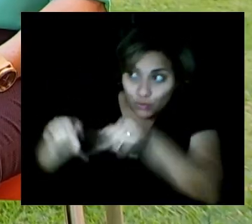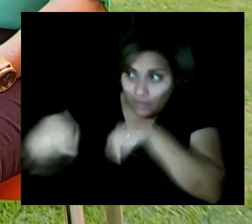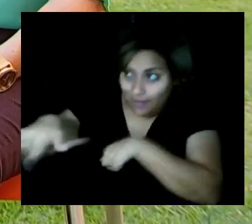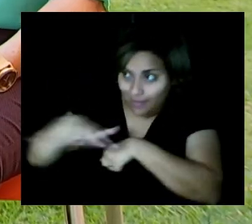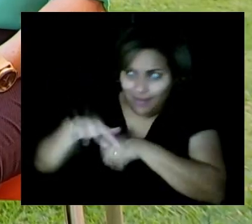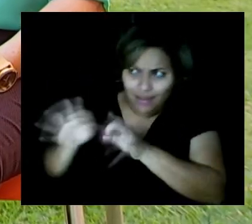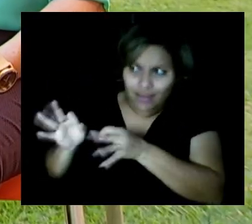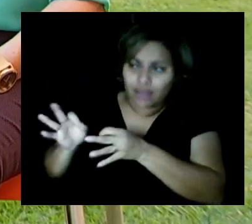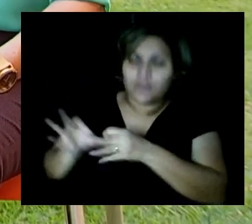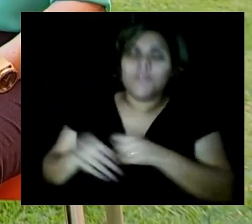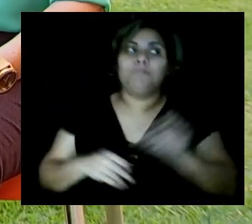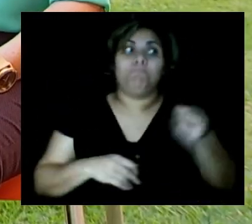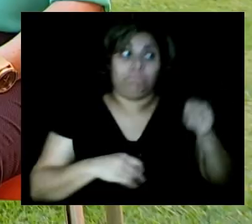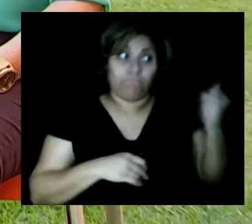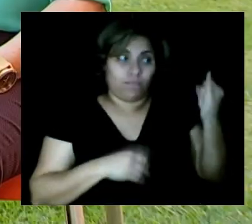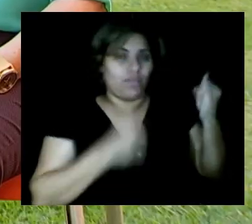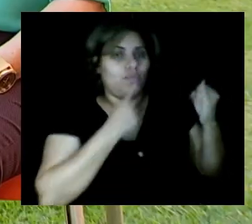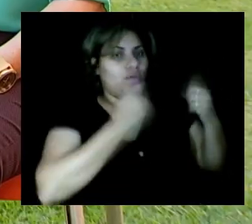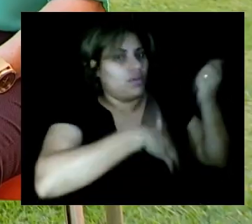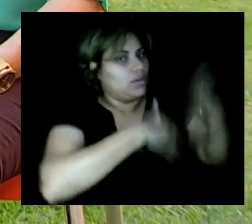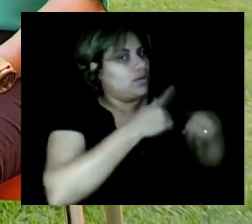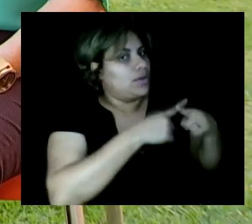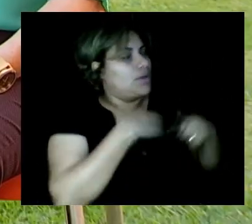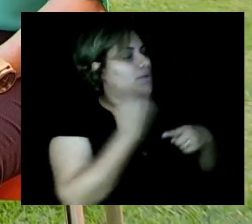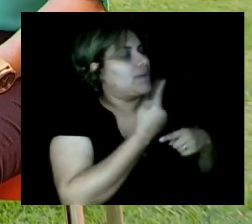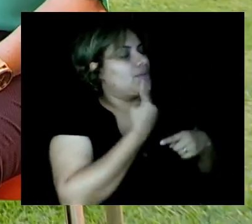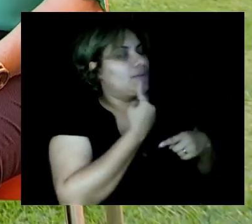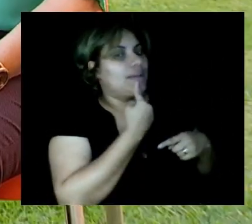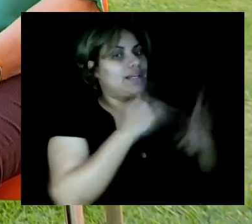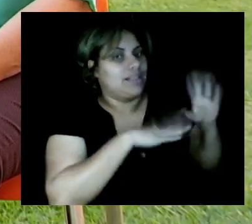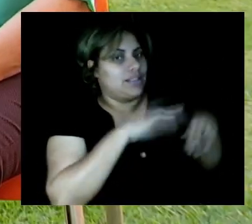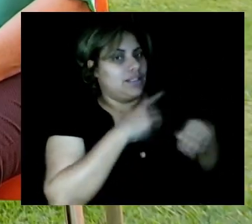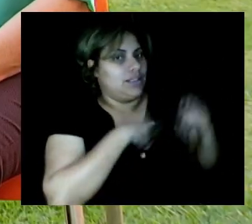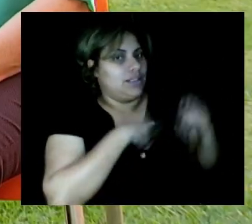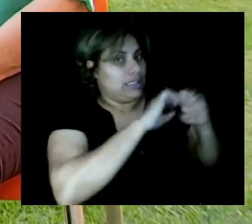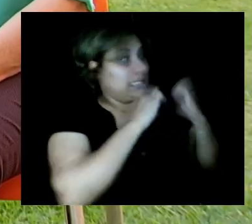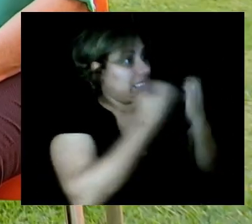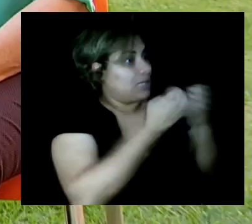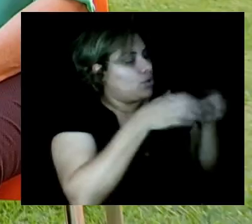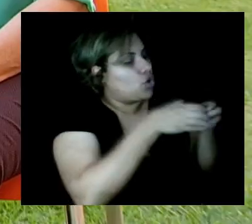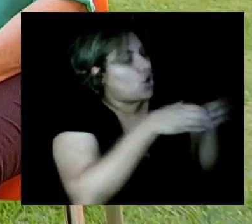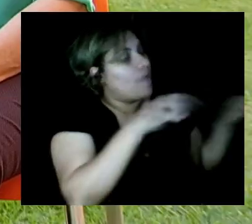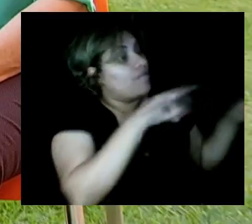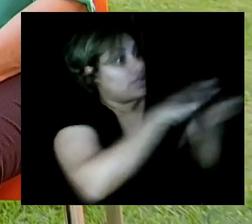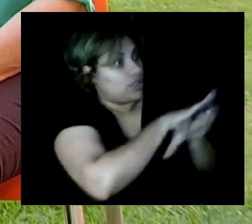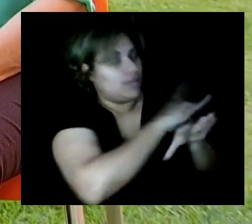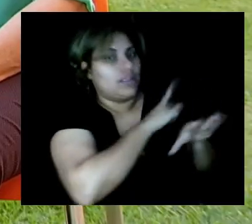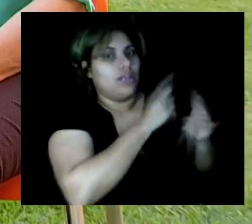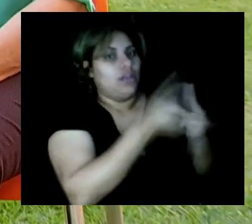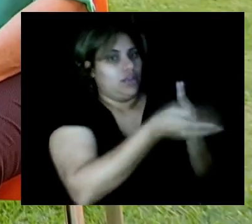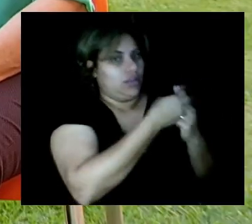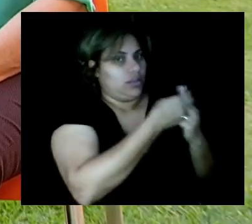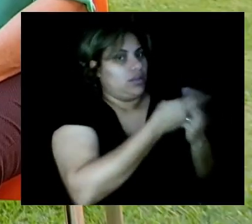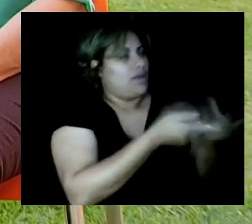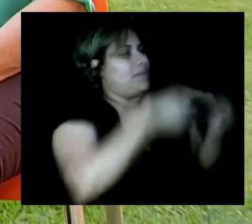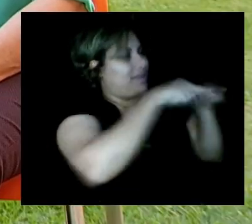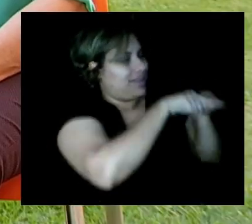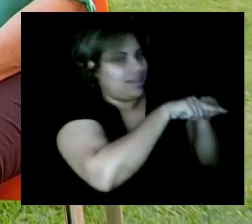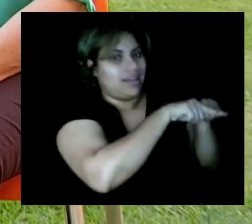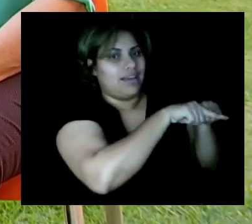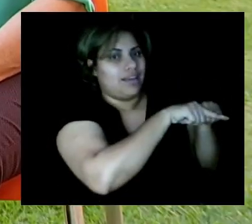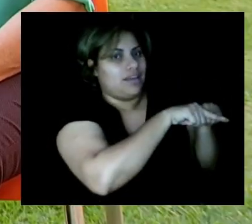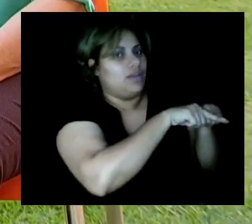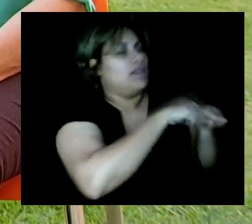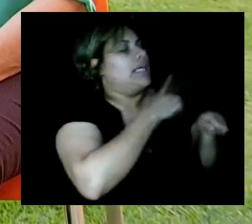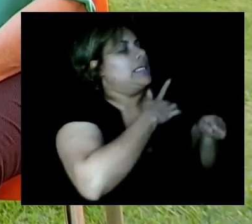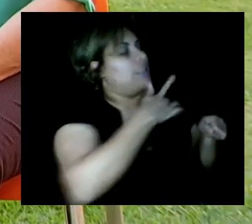importante só eu colocar, que eu coloquei que, assim, que não tem uma equipe multi para fechar. Até tem pelo SUS uma parceria aí que sei que é com a saúde municipal, que tem até